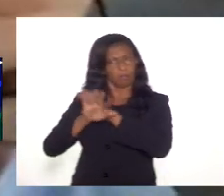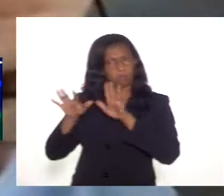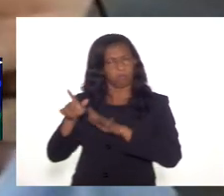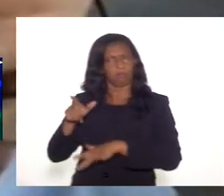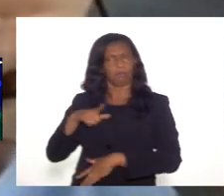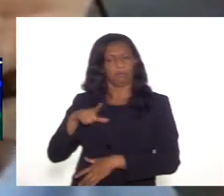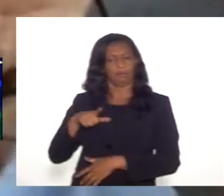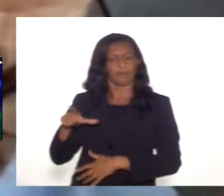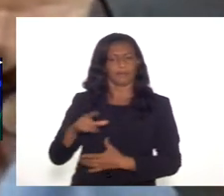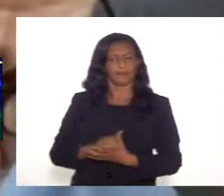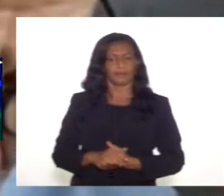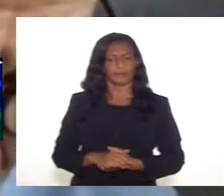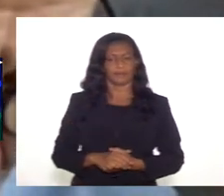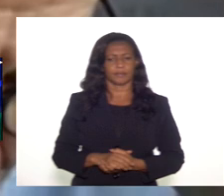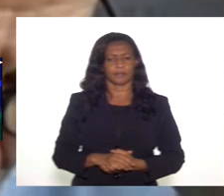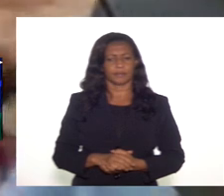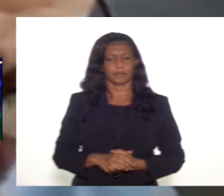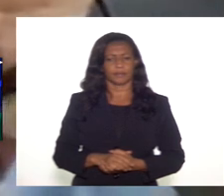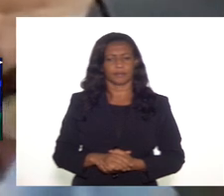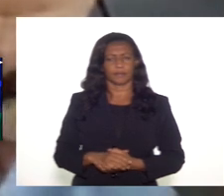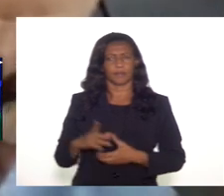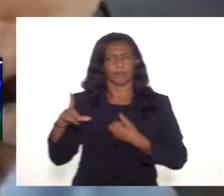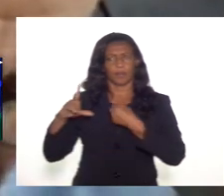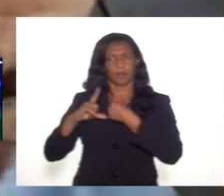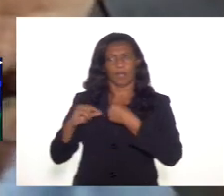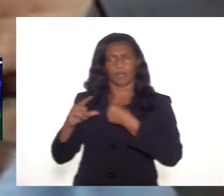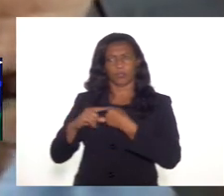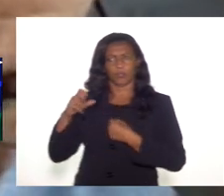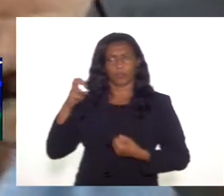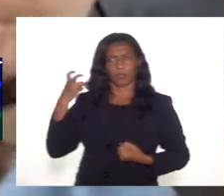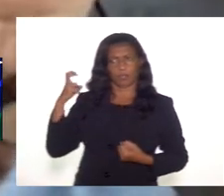no artigo 5º,